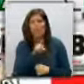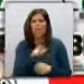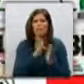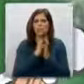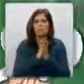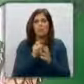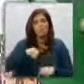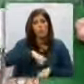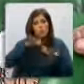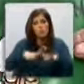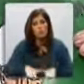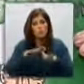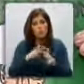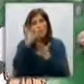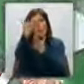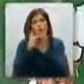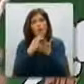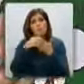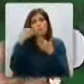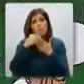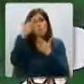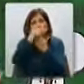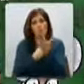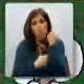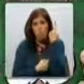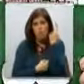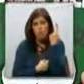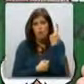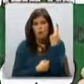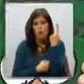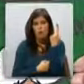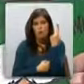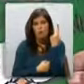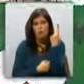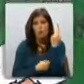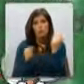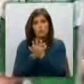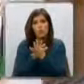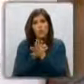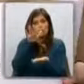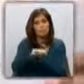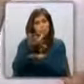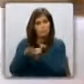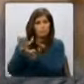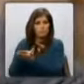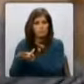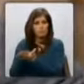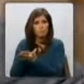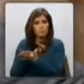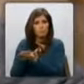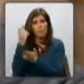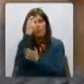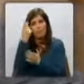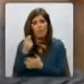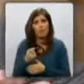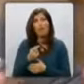muçulmanos, uma página destas, que aliás o jornal vem publicando com as figuras do